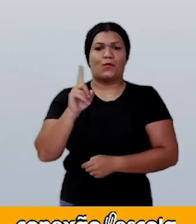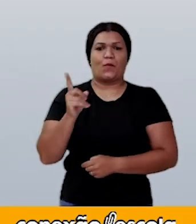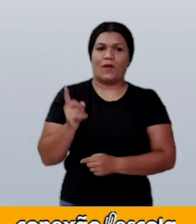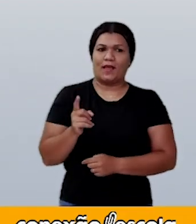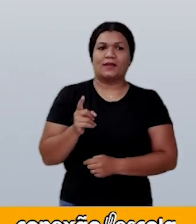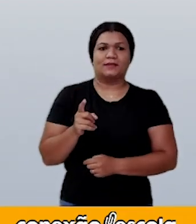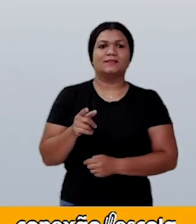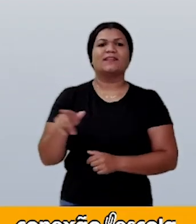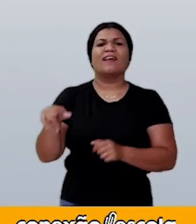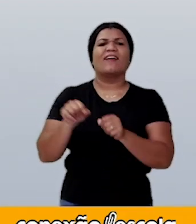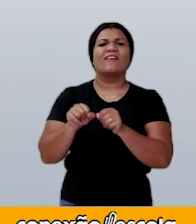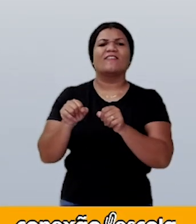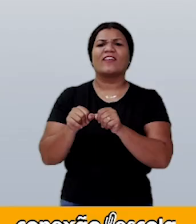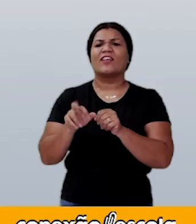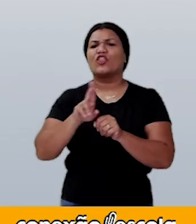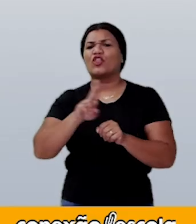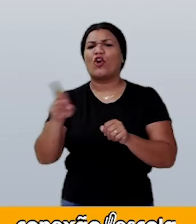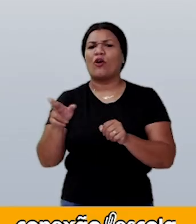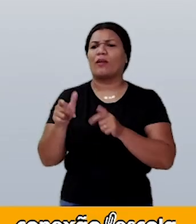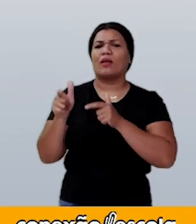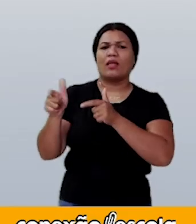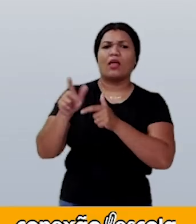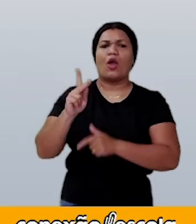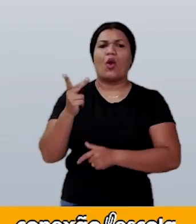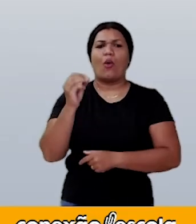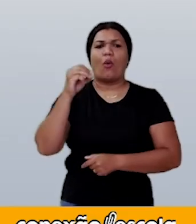batizada de Homo longi.